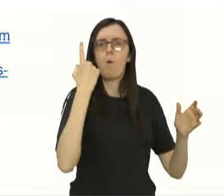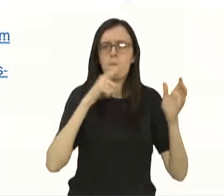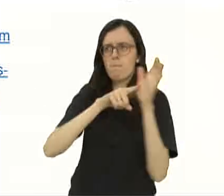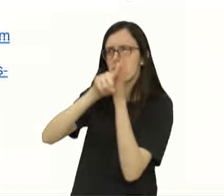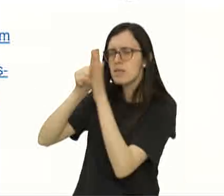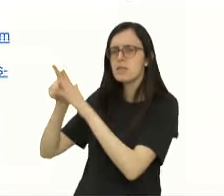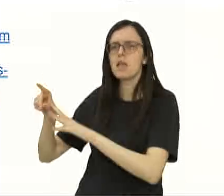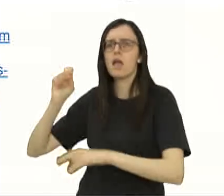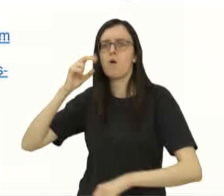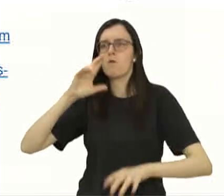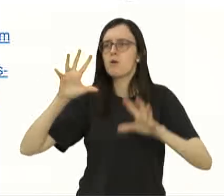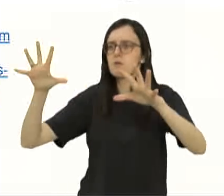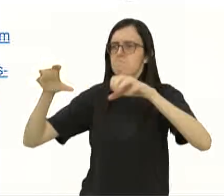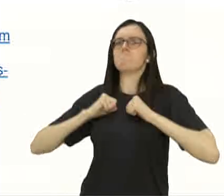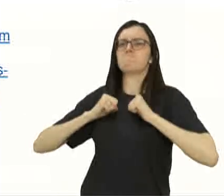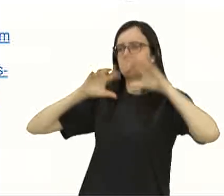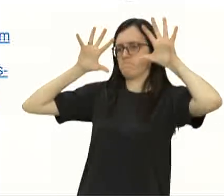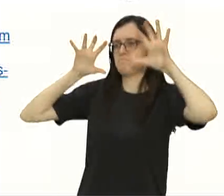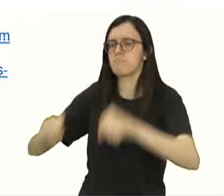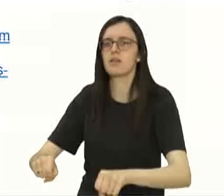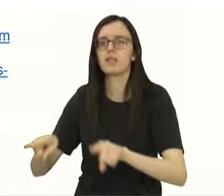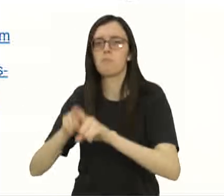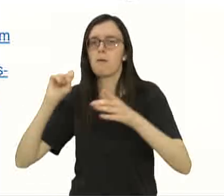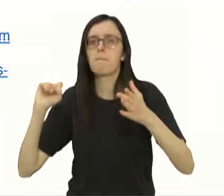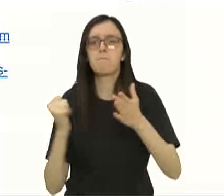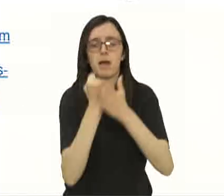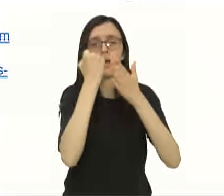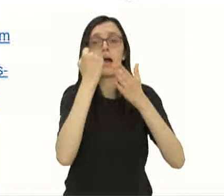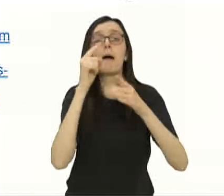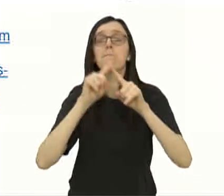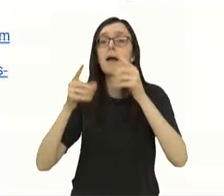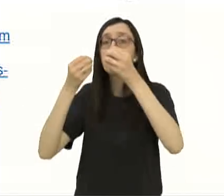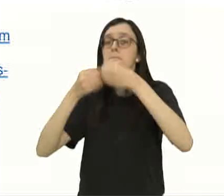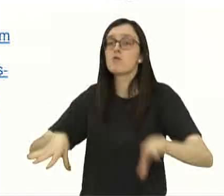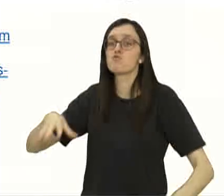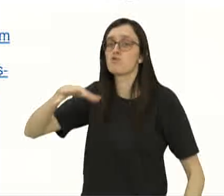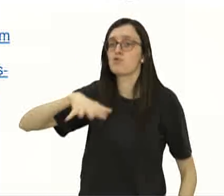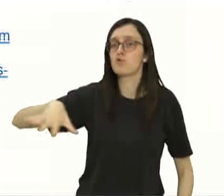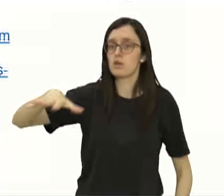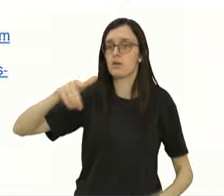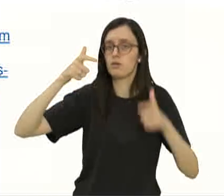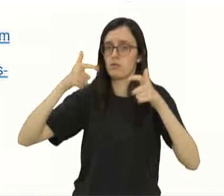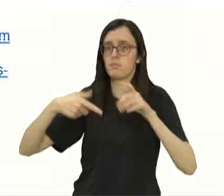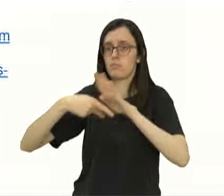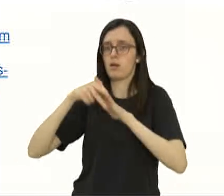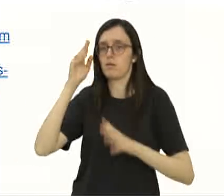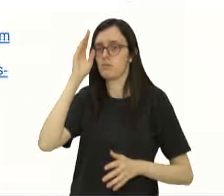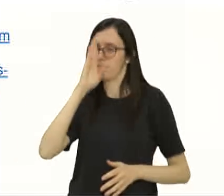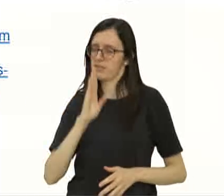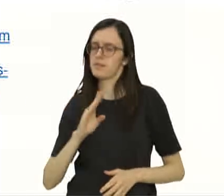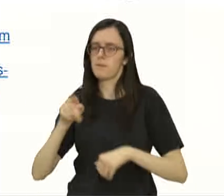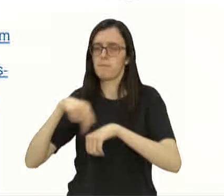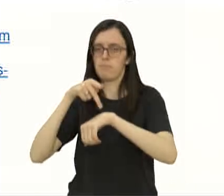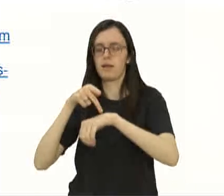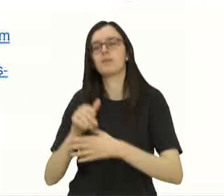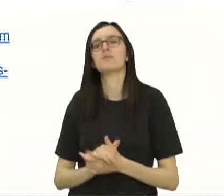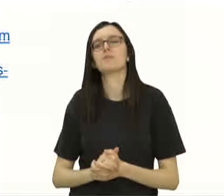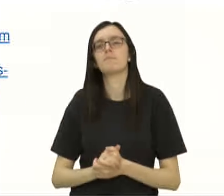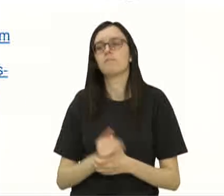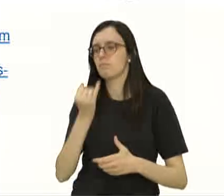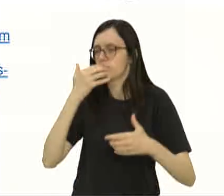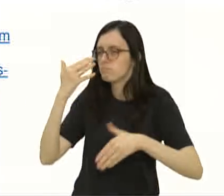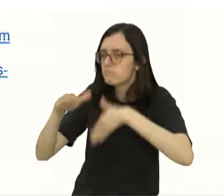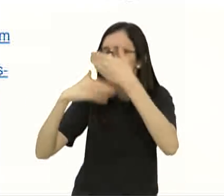pesquisado, apropriado e patenteado em detrimento dos interesses da região do país. Promover o desenvolvimento